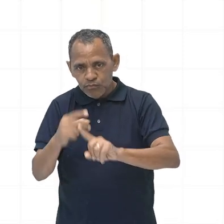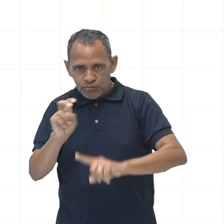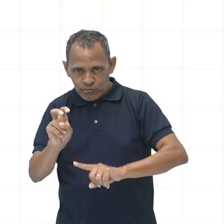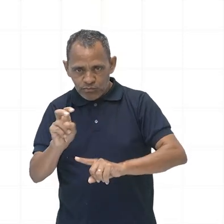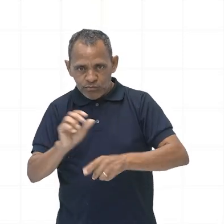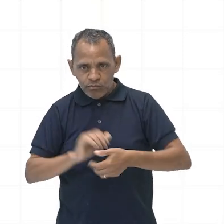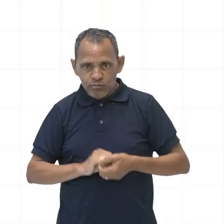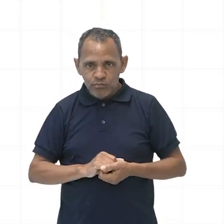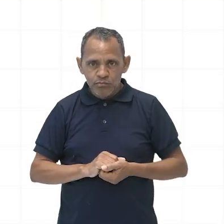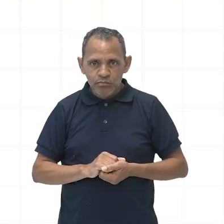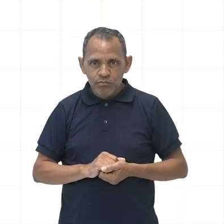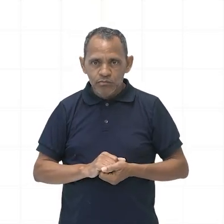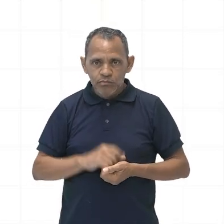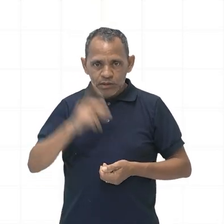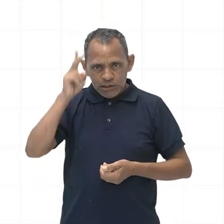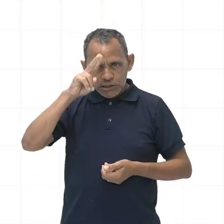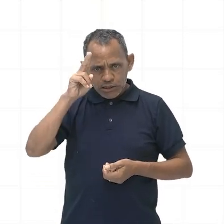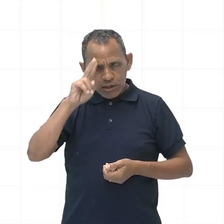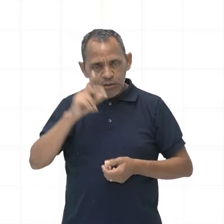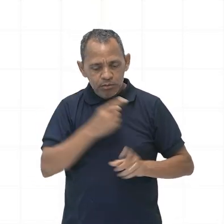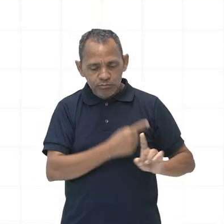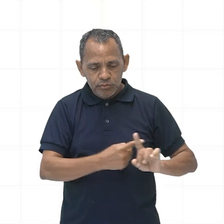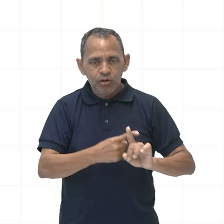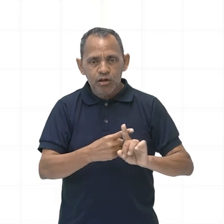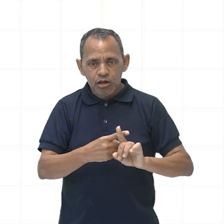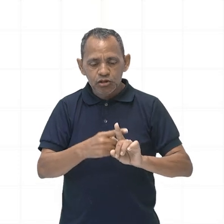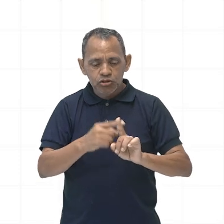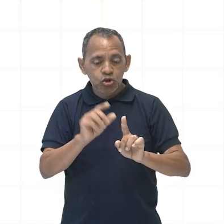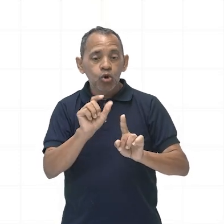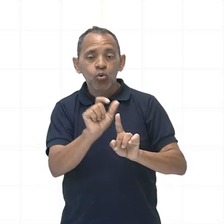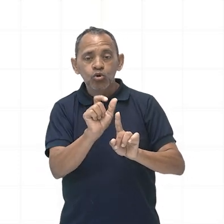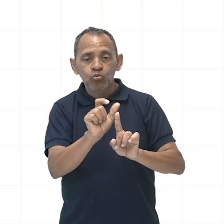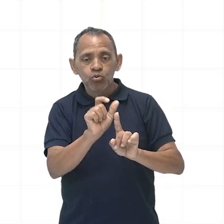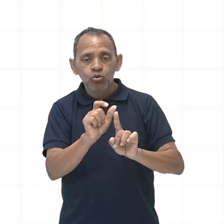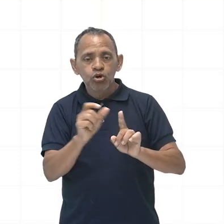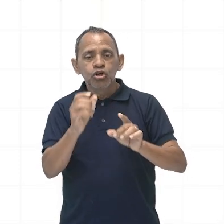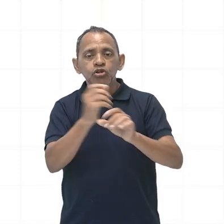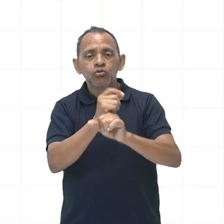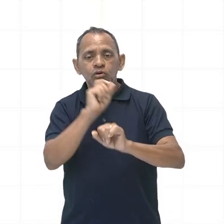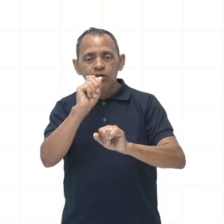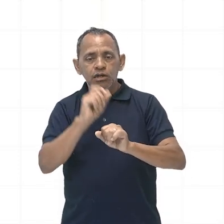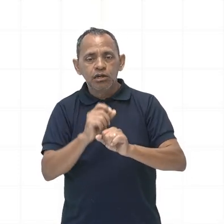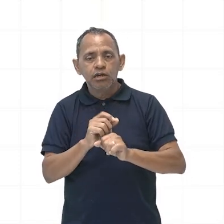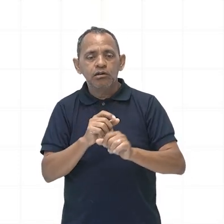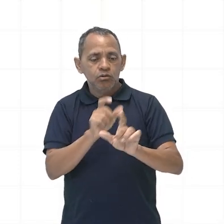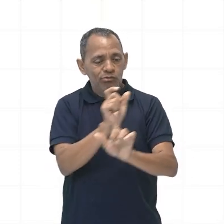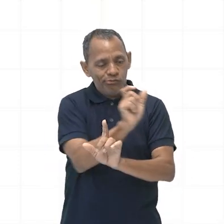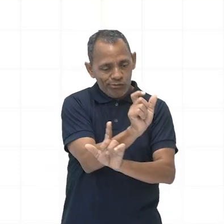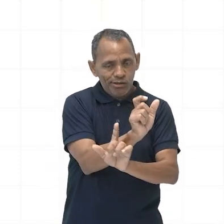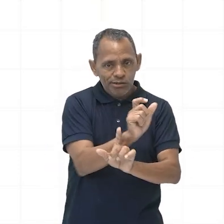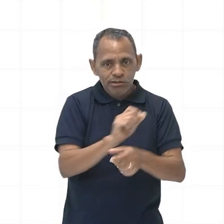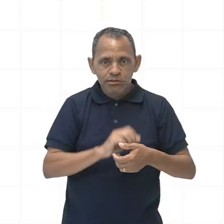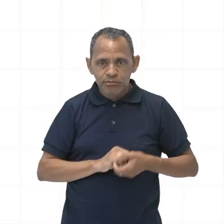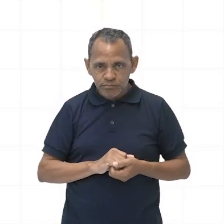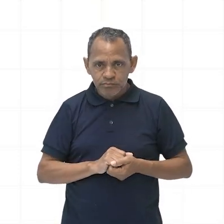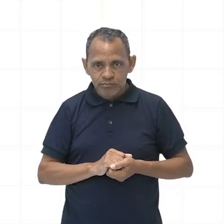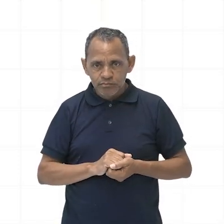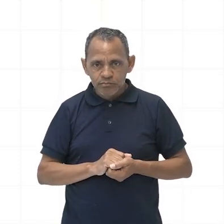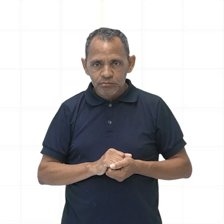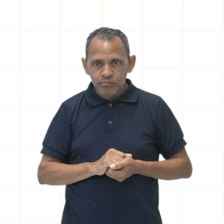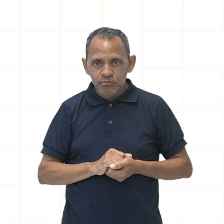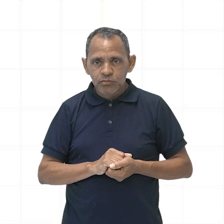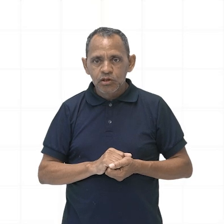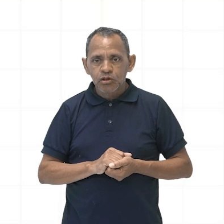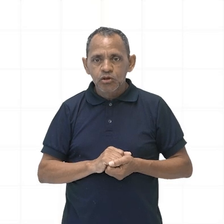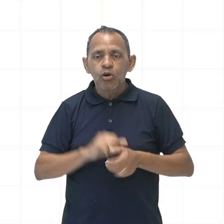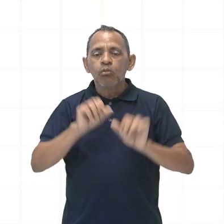propriedades de radicais, a gente sabe que quando o expoente é igual ao índice, o resultado é o próprio radicando. Eu só posso fazer isso porque eu tenho uma